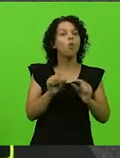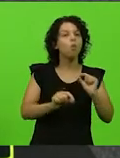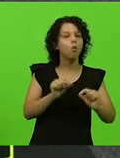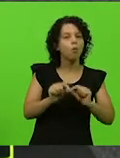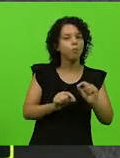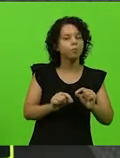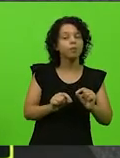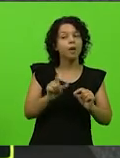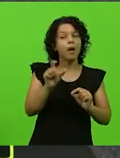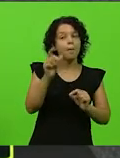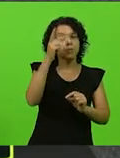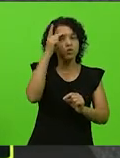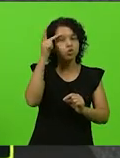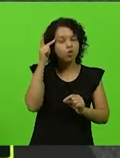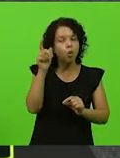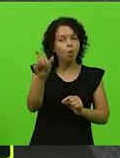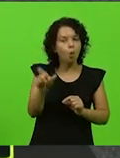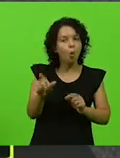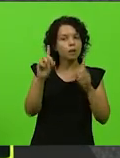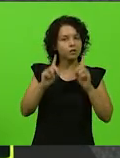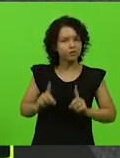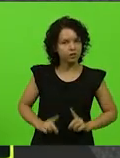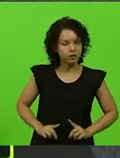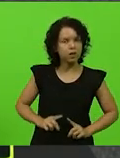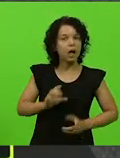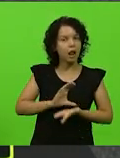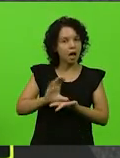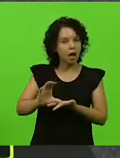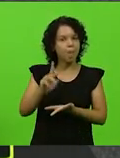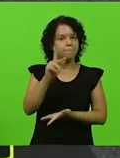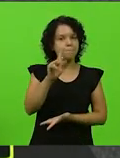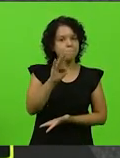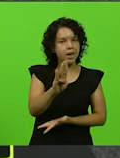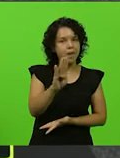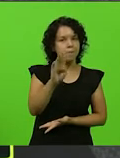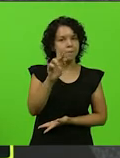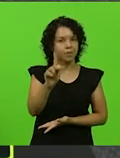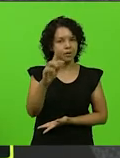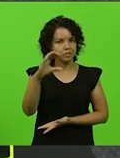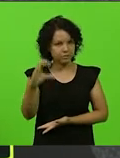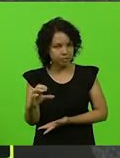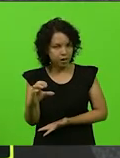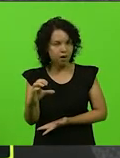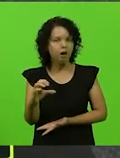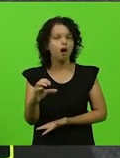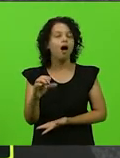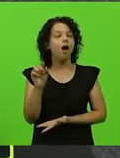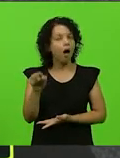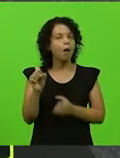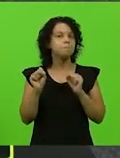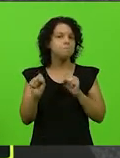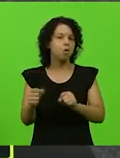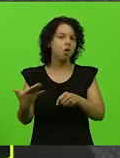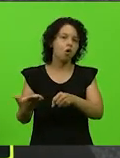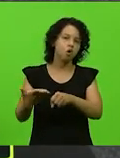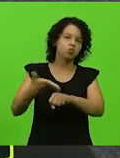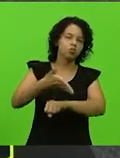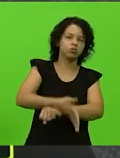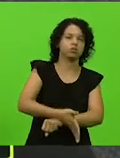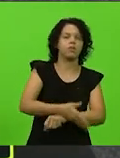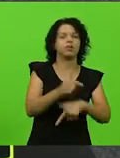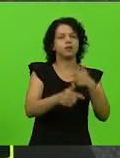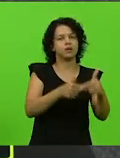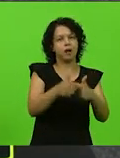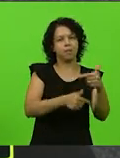que recebem o BPC que é o benefício de prestação continuada possam ser incluídas no mercado de trabalho